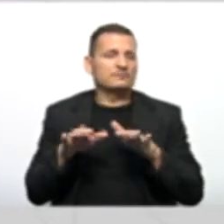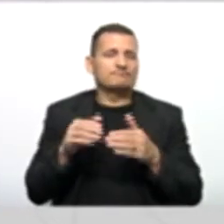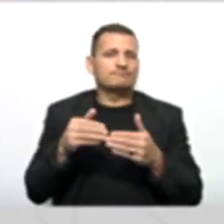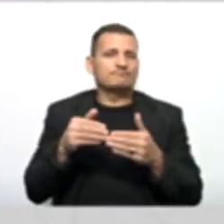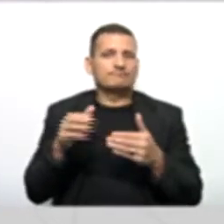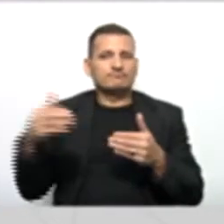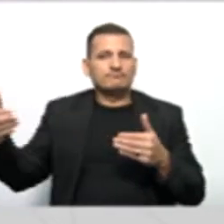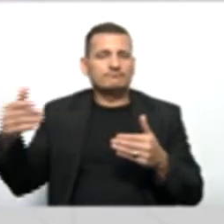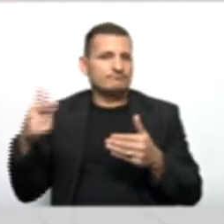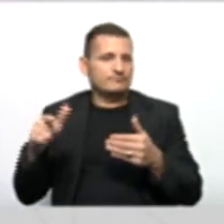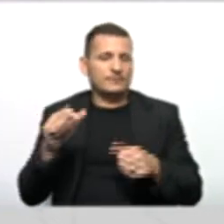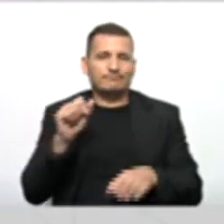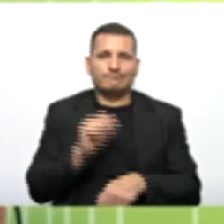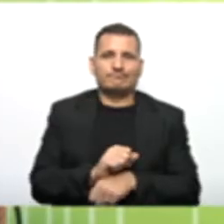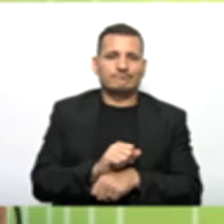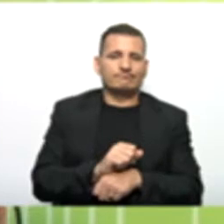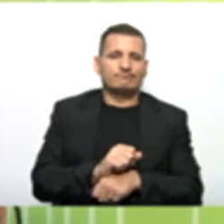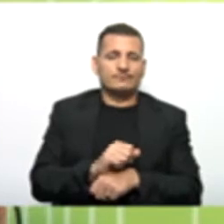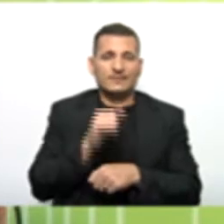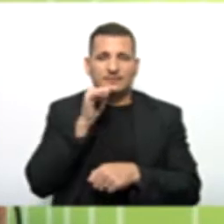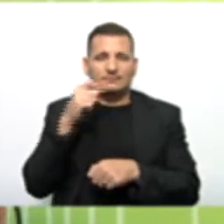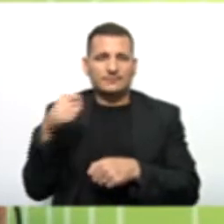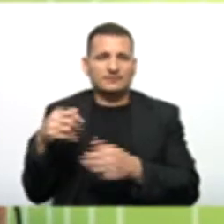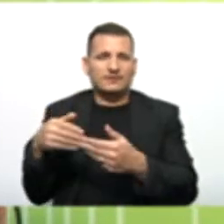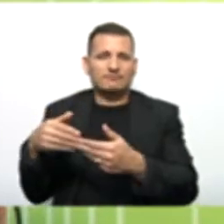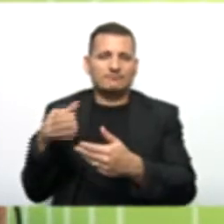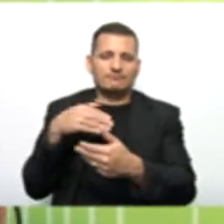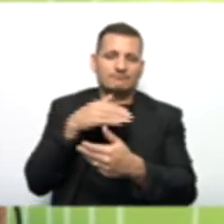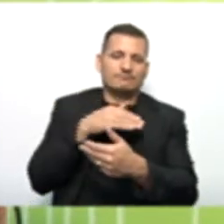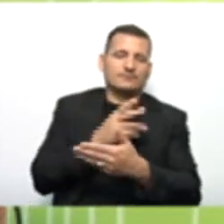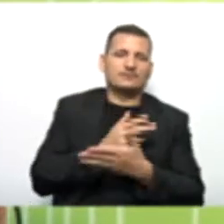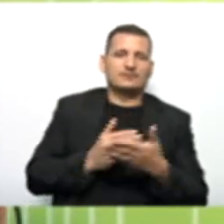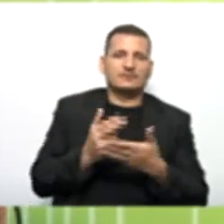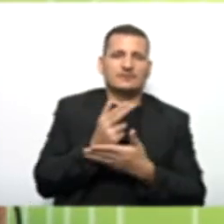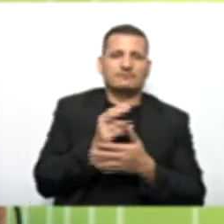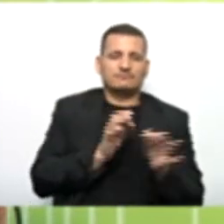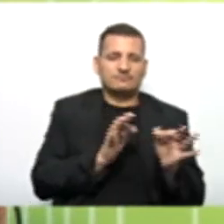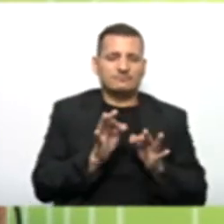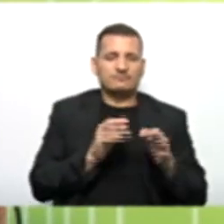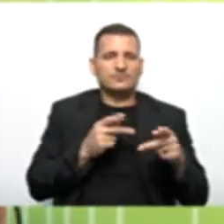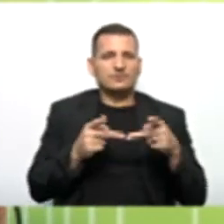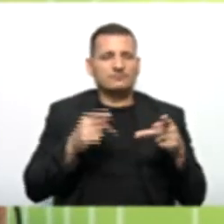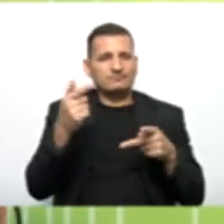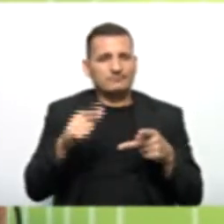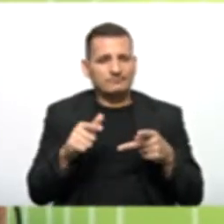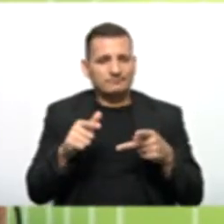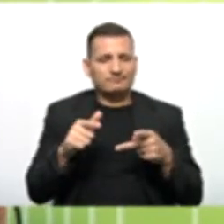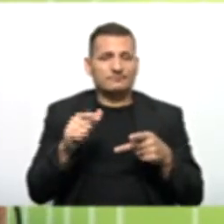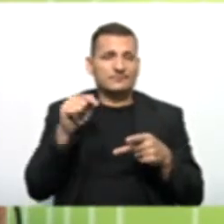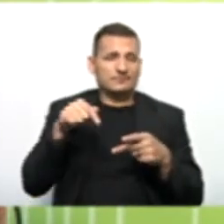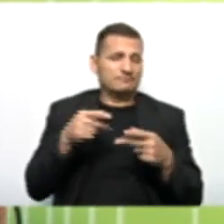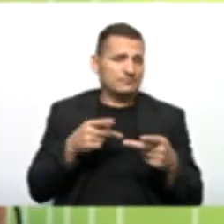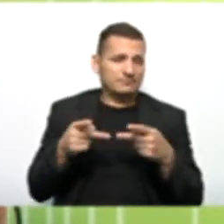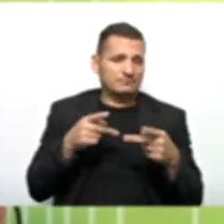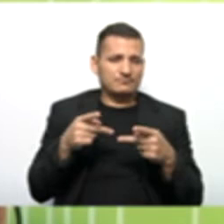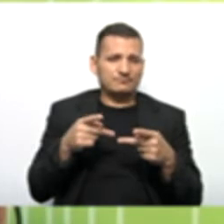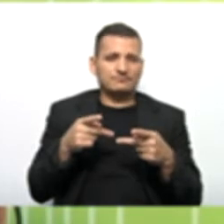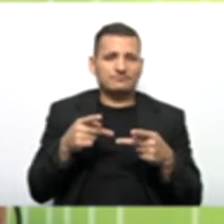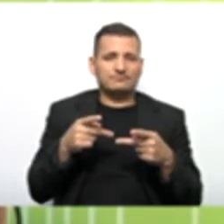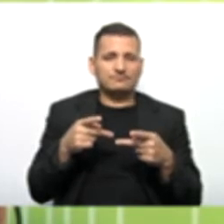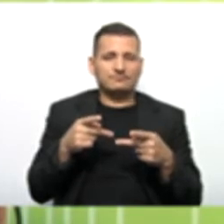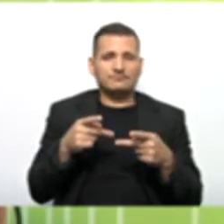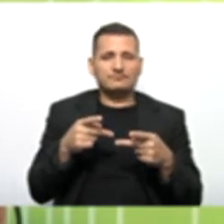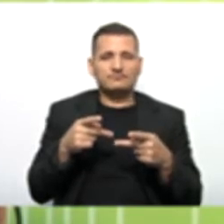quando existe aí uma necessidade de redesenhar o escopo, de eu redesenhar todo o meu projeto, esse projeto, por